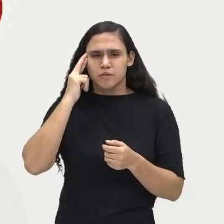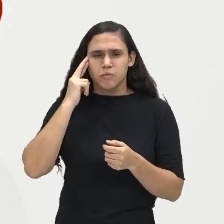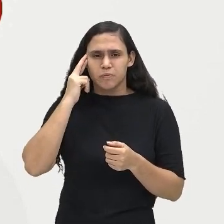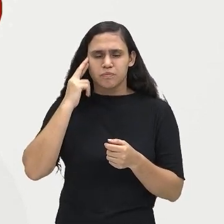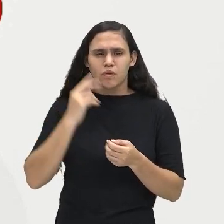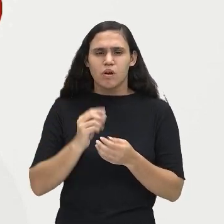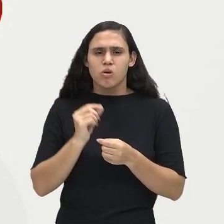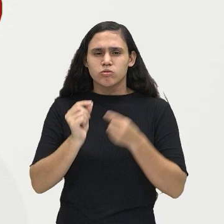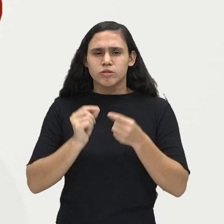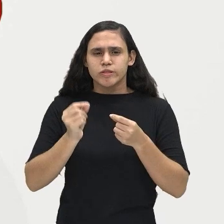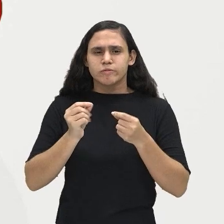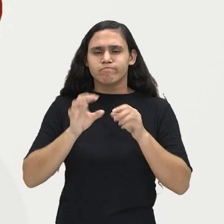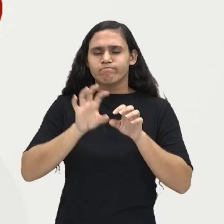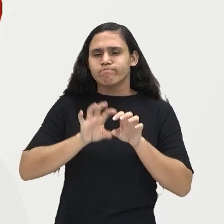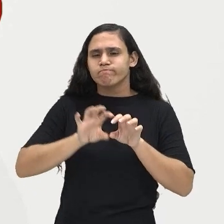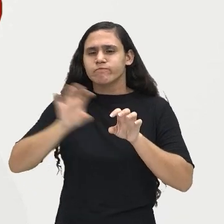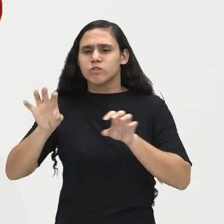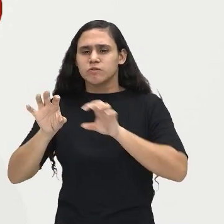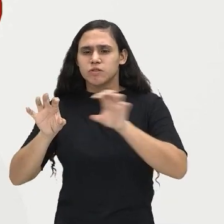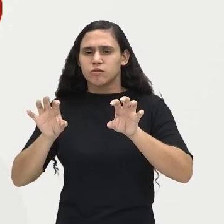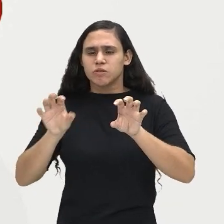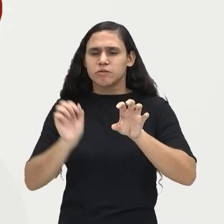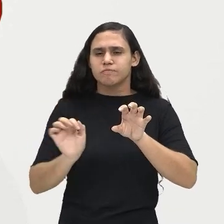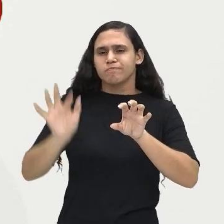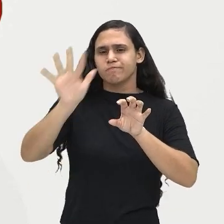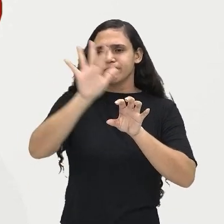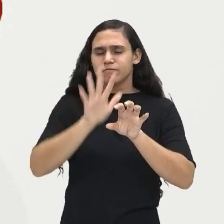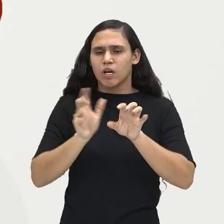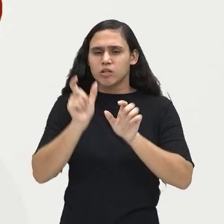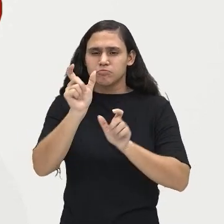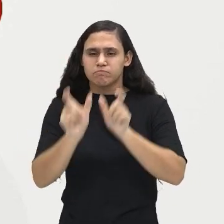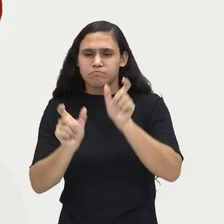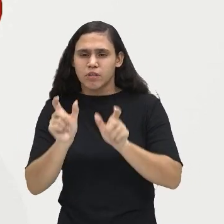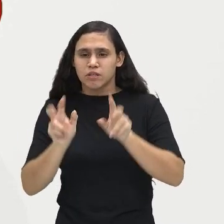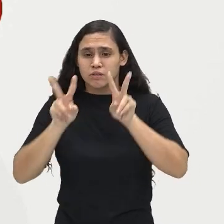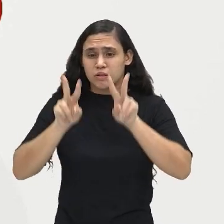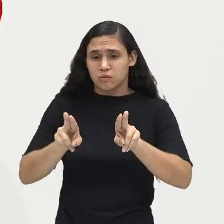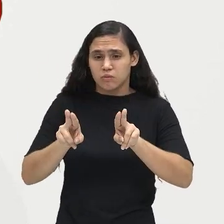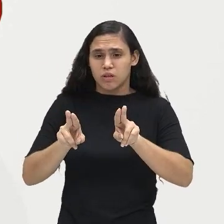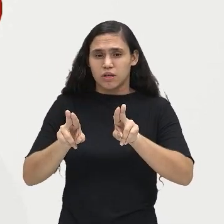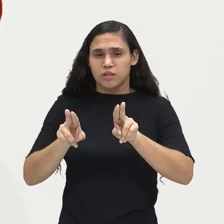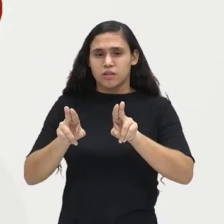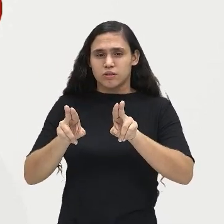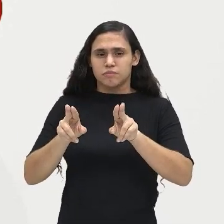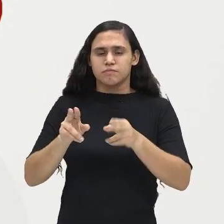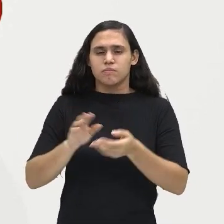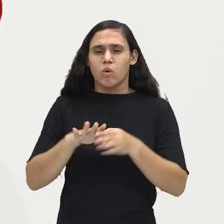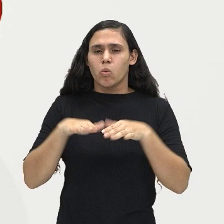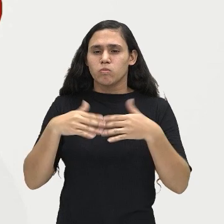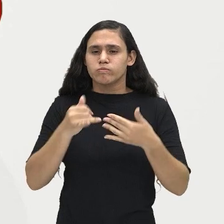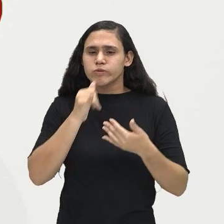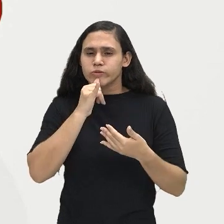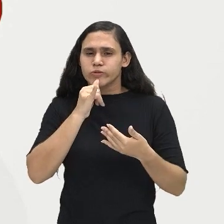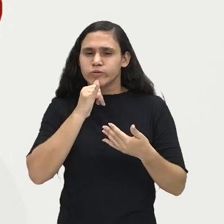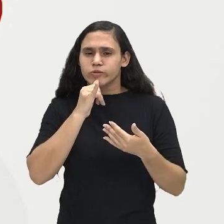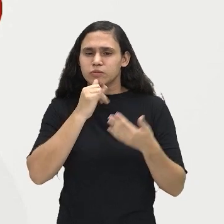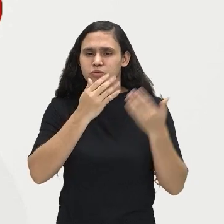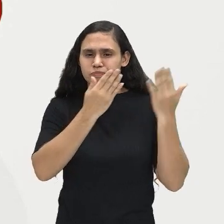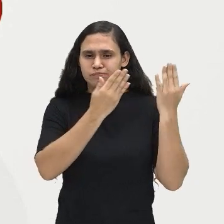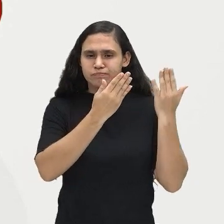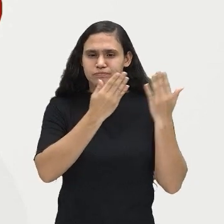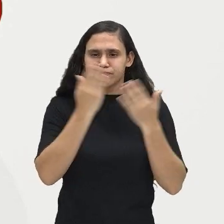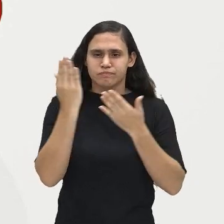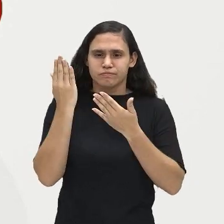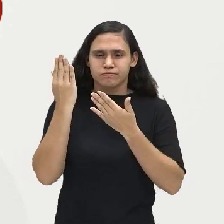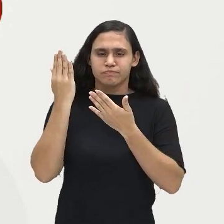divisão da imagem em partes semelhantes por um eixo assim refletido. Aqui nós temos um exemplo, pessoal, aqui, ó, um